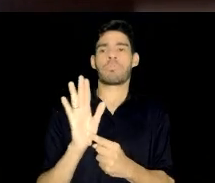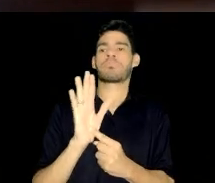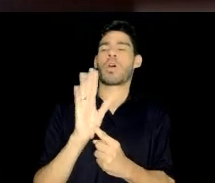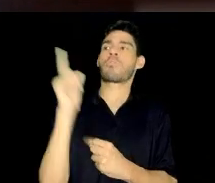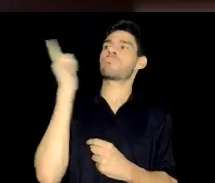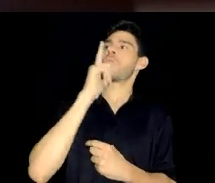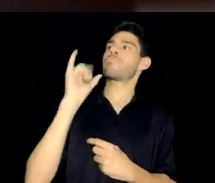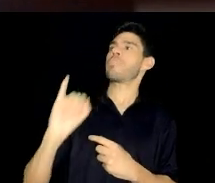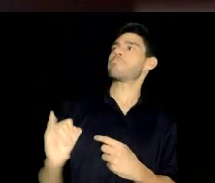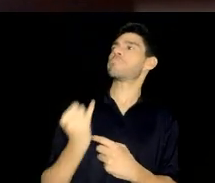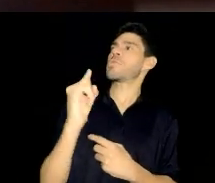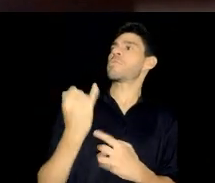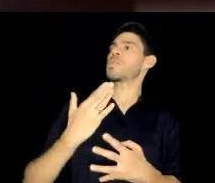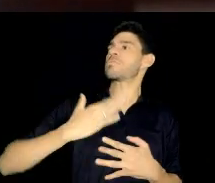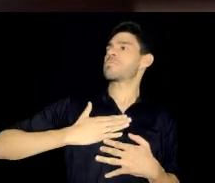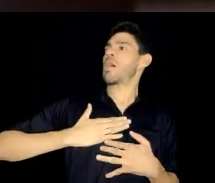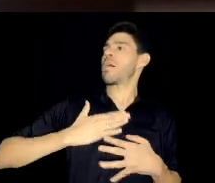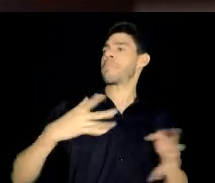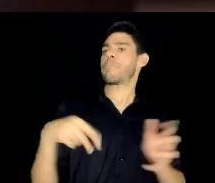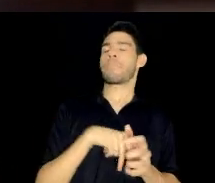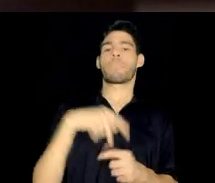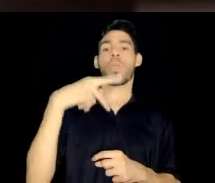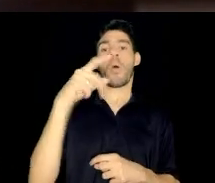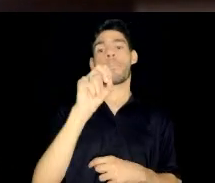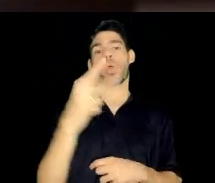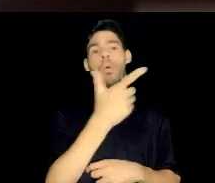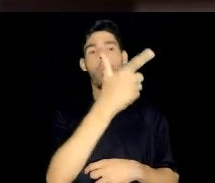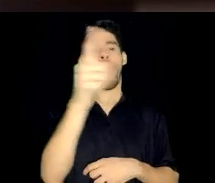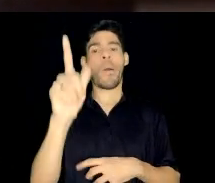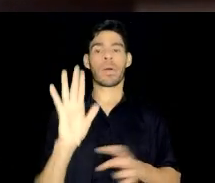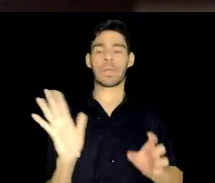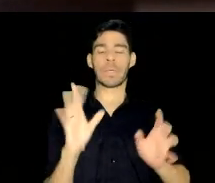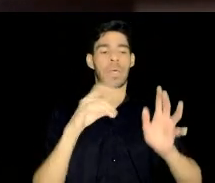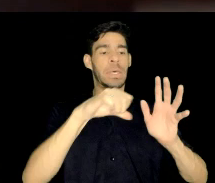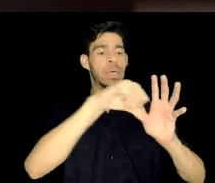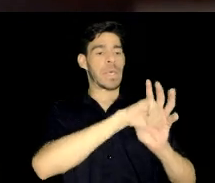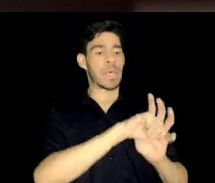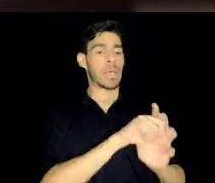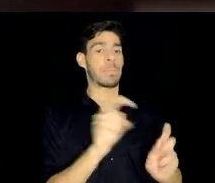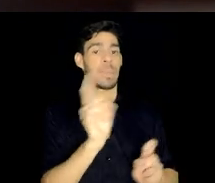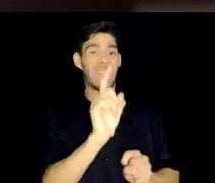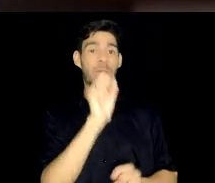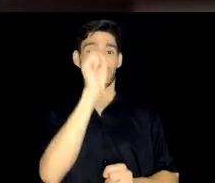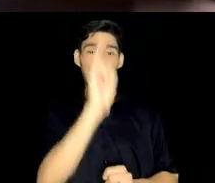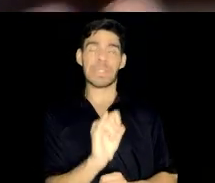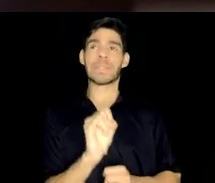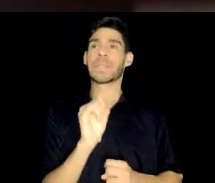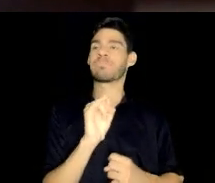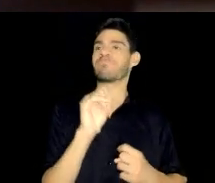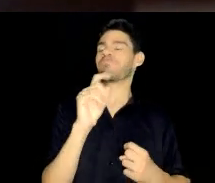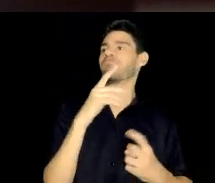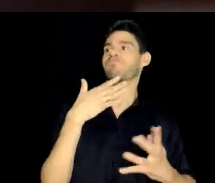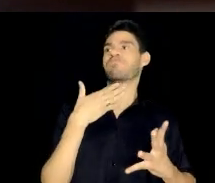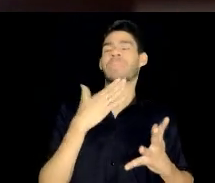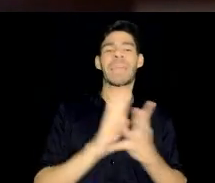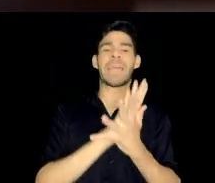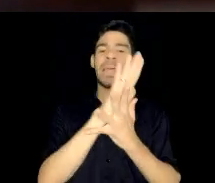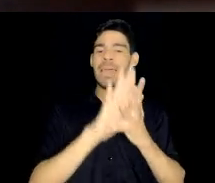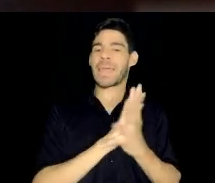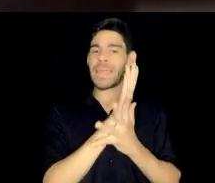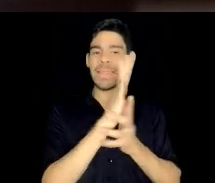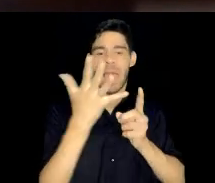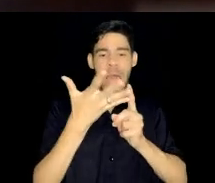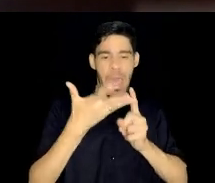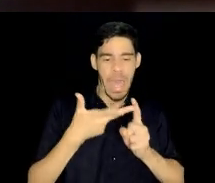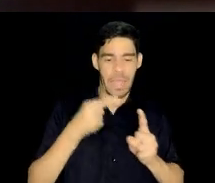finalidade de obter vantagem pessoal para si ou para outrem. Portanto, não há crime se for um ato inconsequente, sem